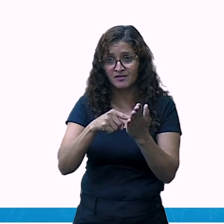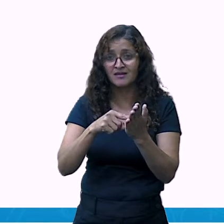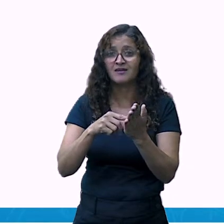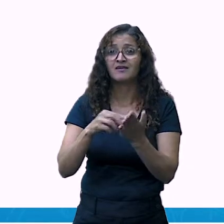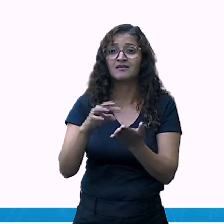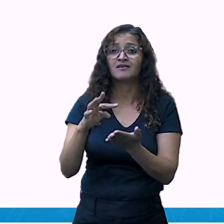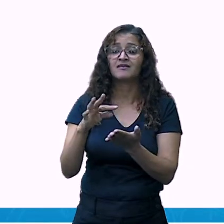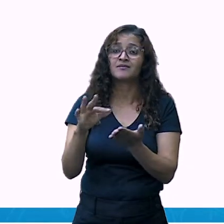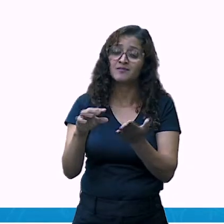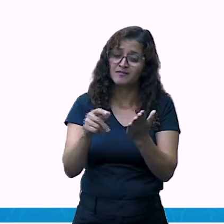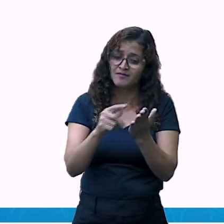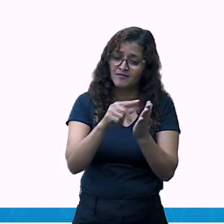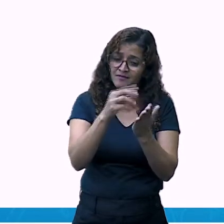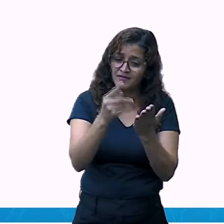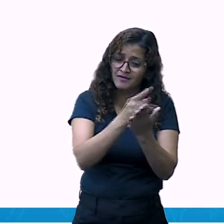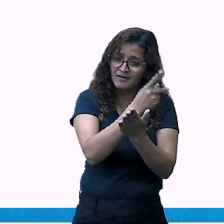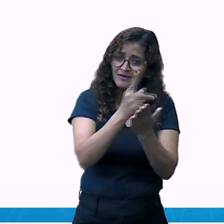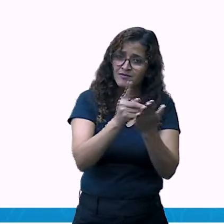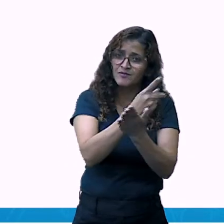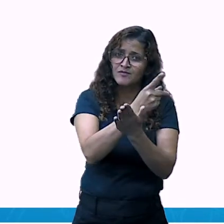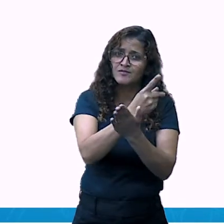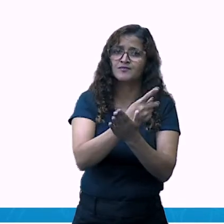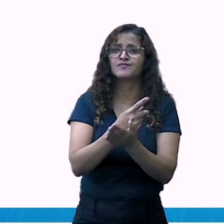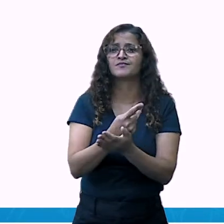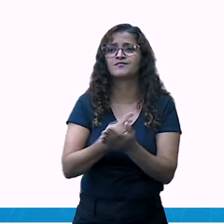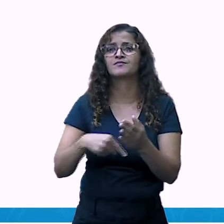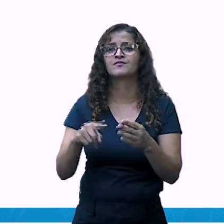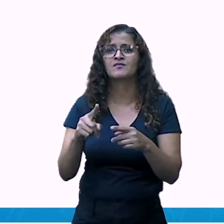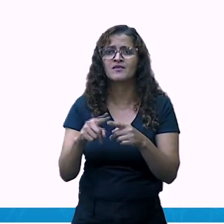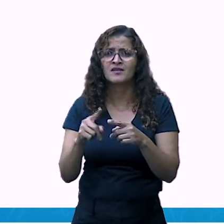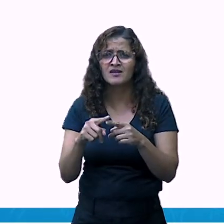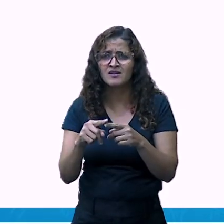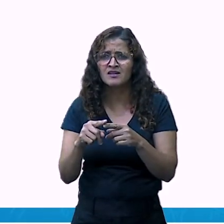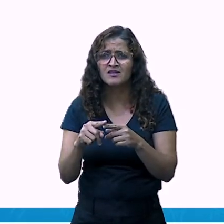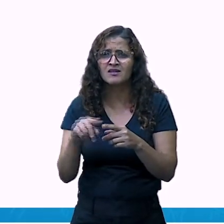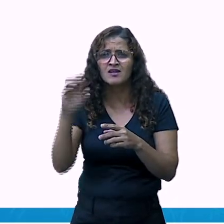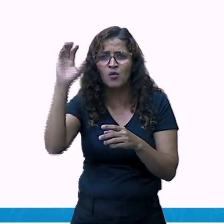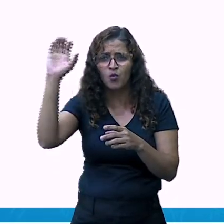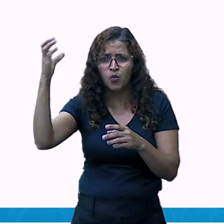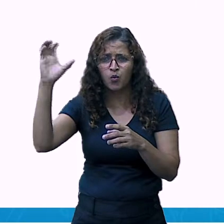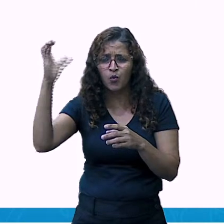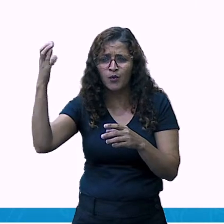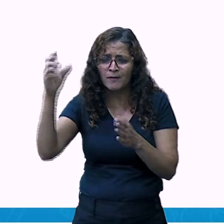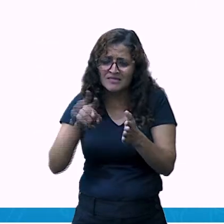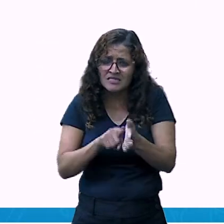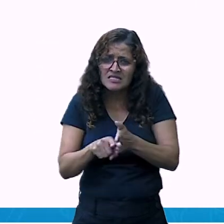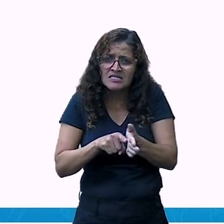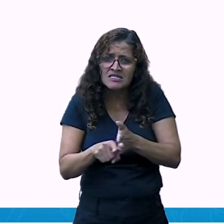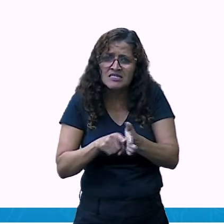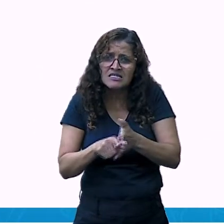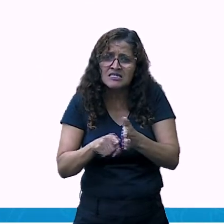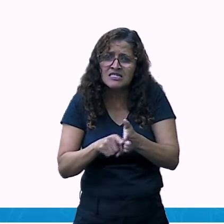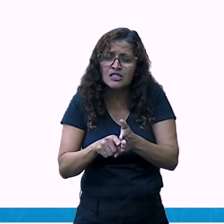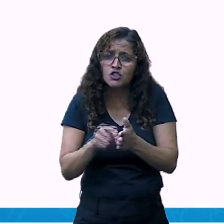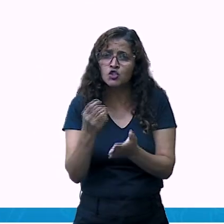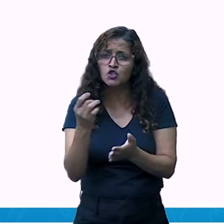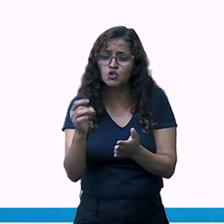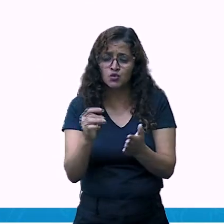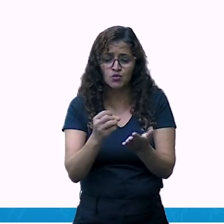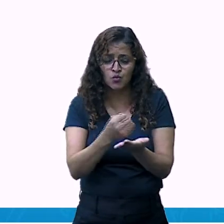nenhuma evidência científica sobre o uso na indústria farmacêutica. Essa também é falsa,